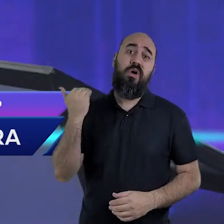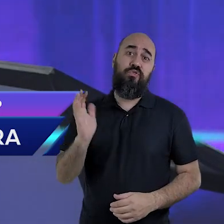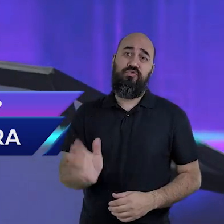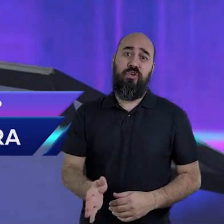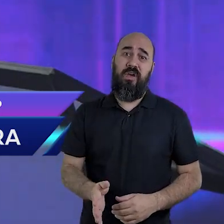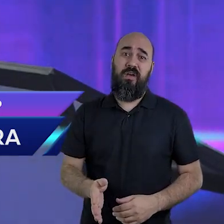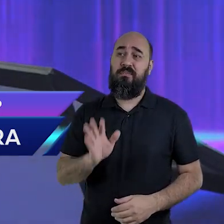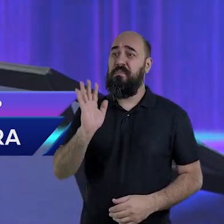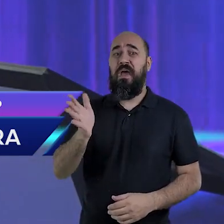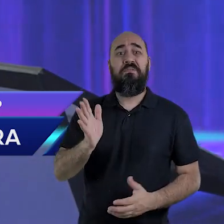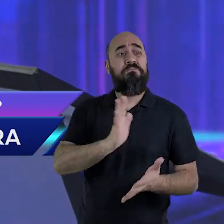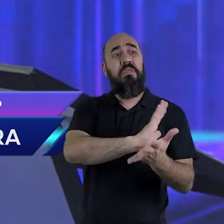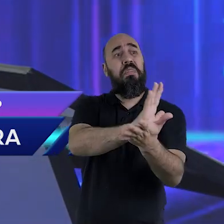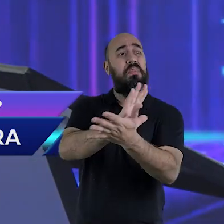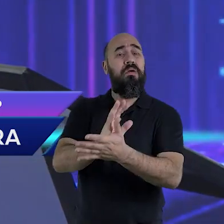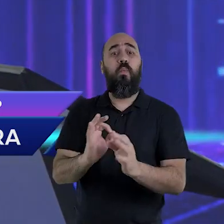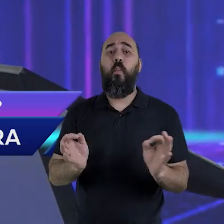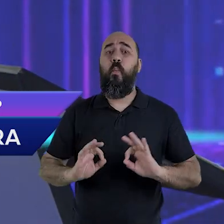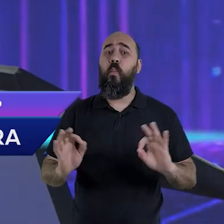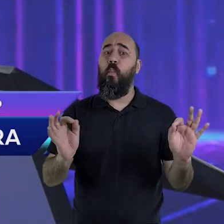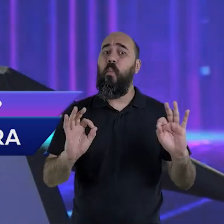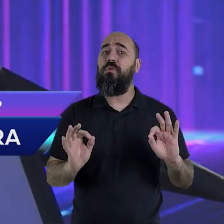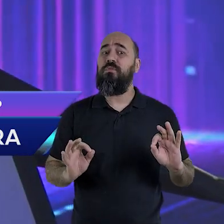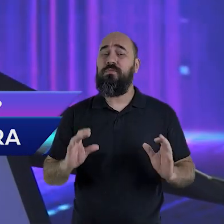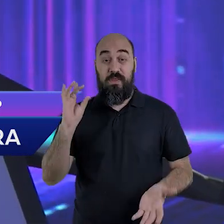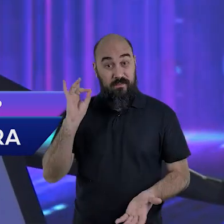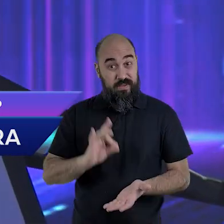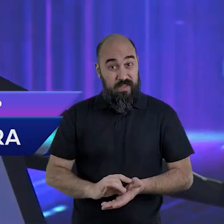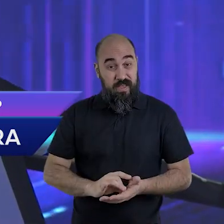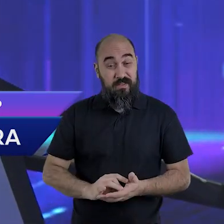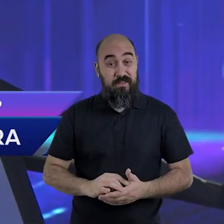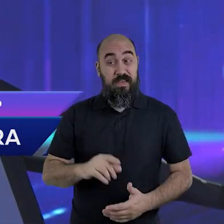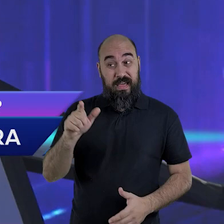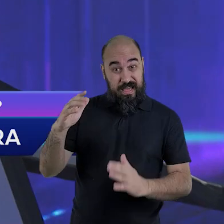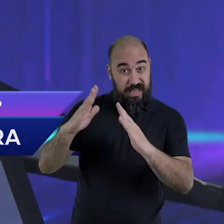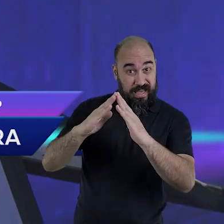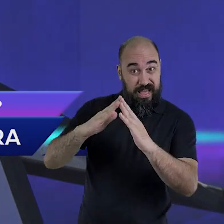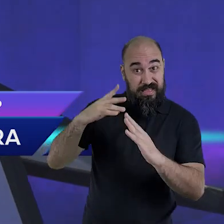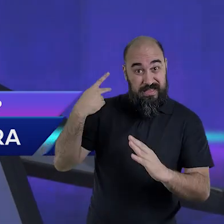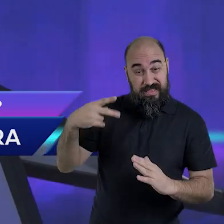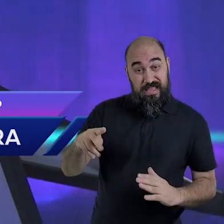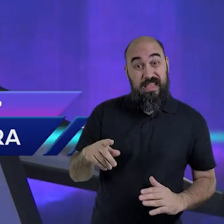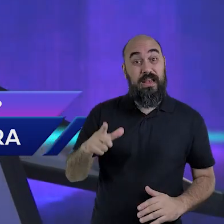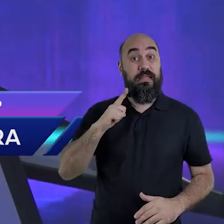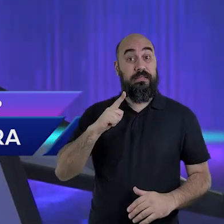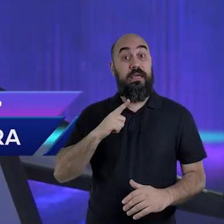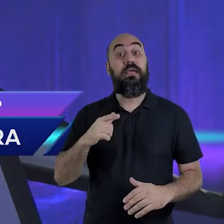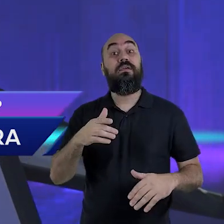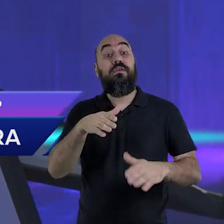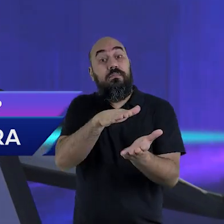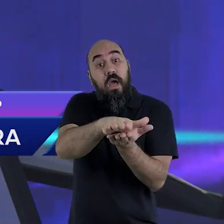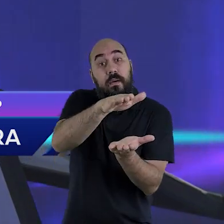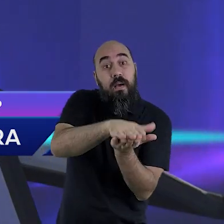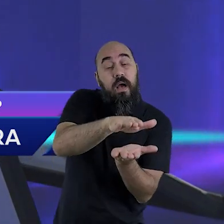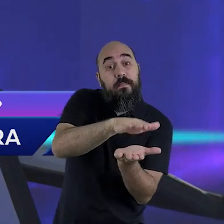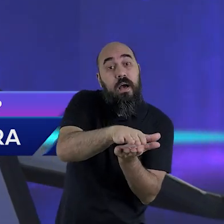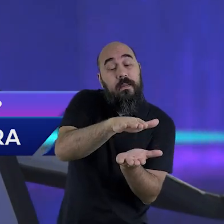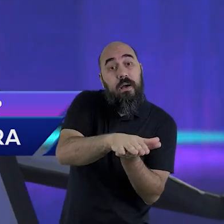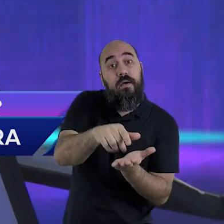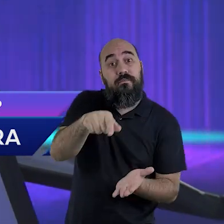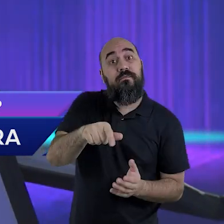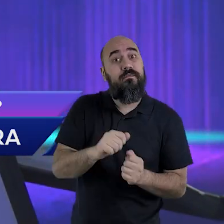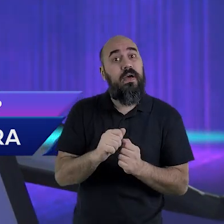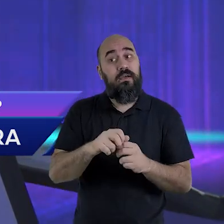Na verdade, a casa de Voltaire se transformou em hoje um depósito de Bíblias.